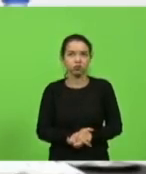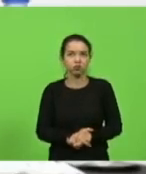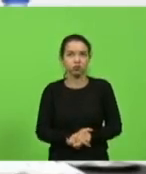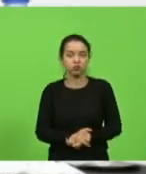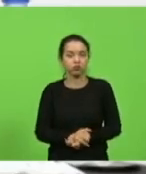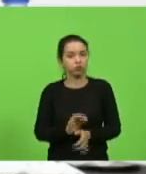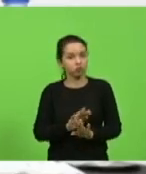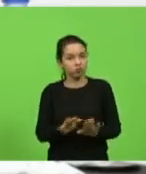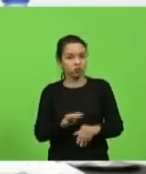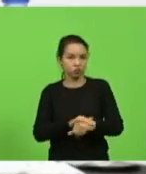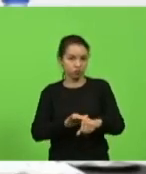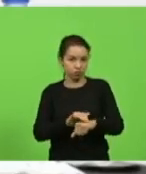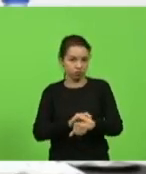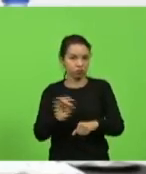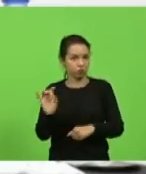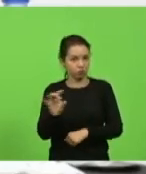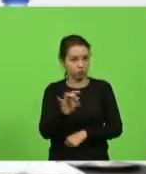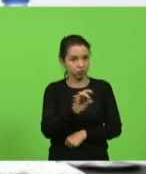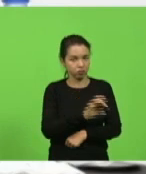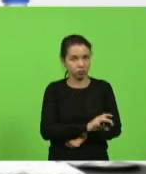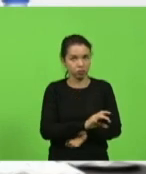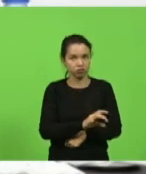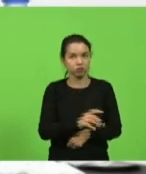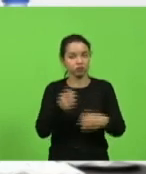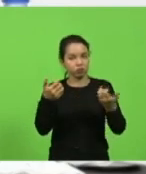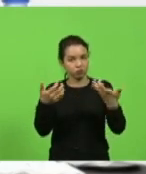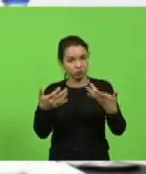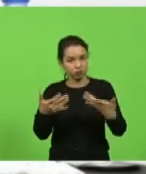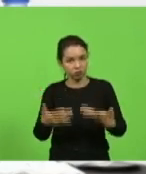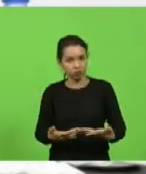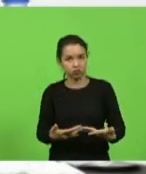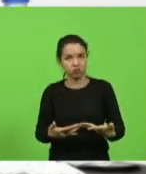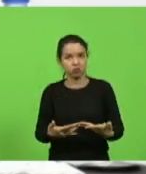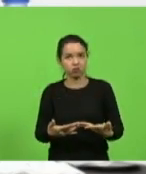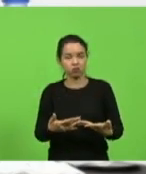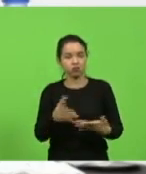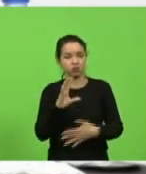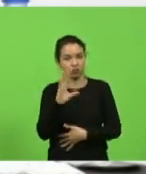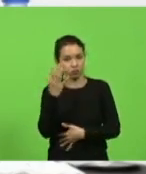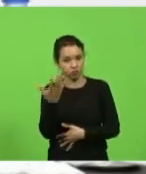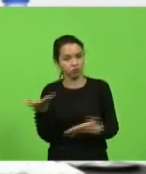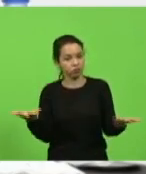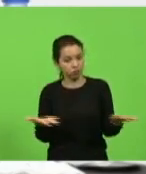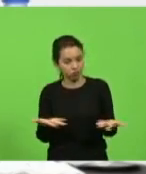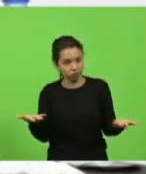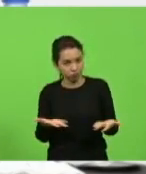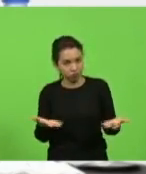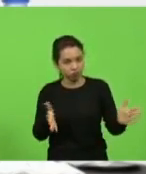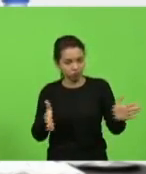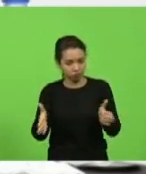conversar com Vossas Excelências e explicar a situação que nós estamos vivendo nessa fase do